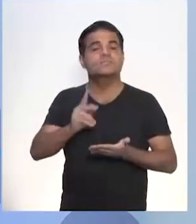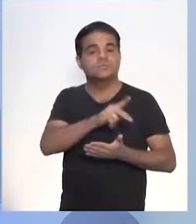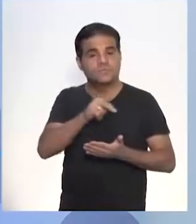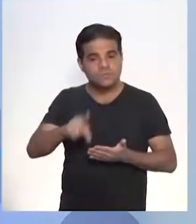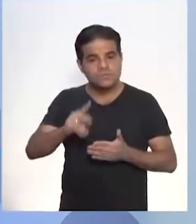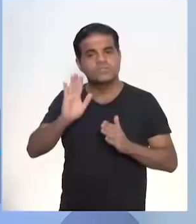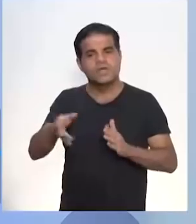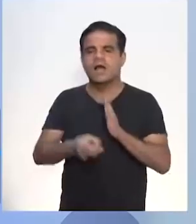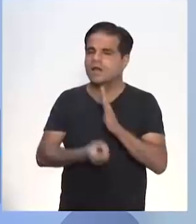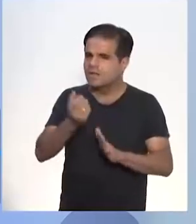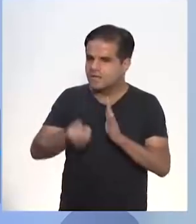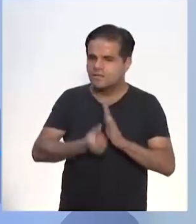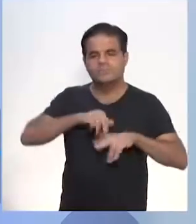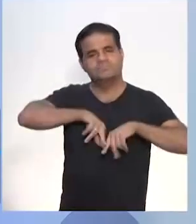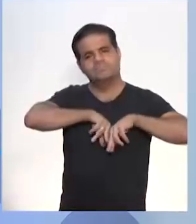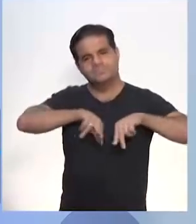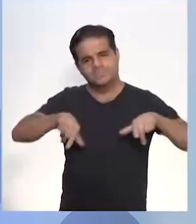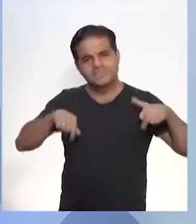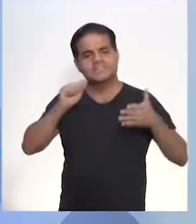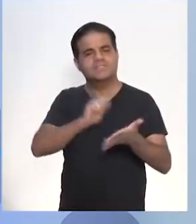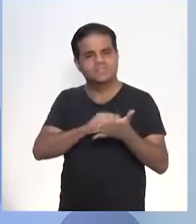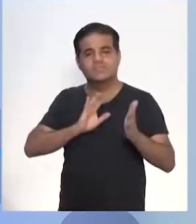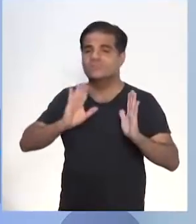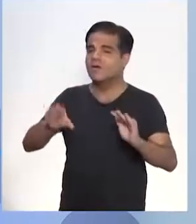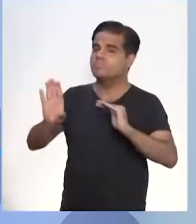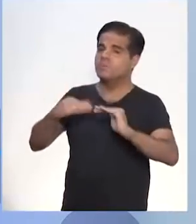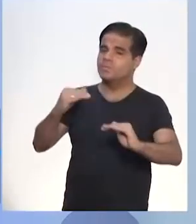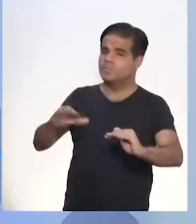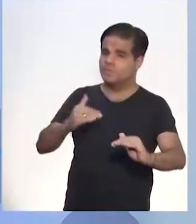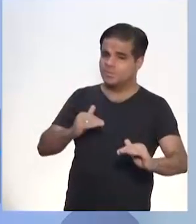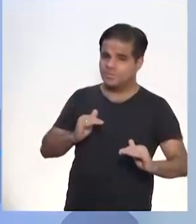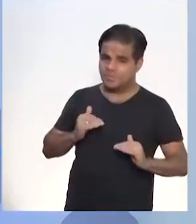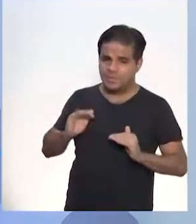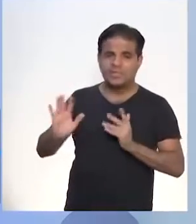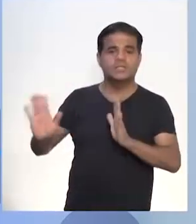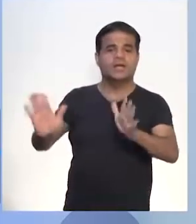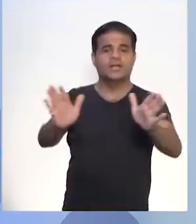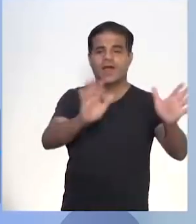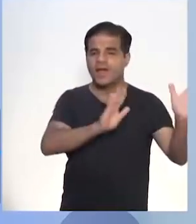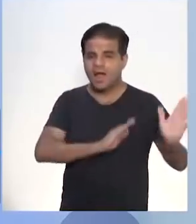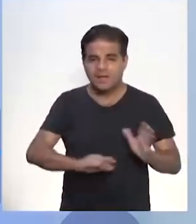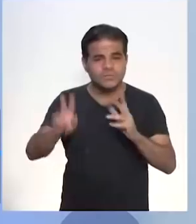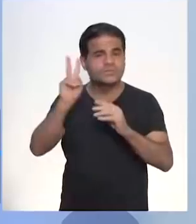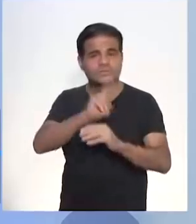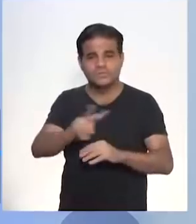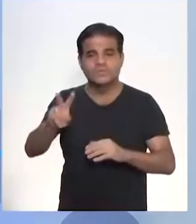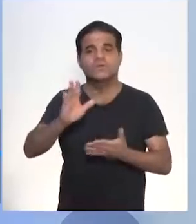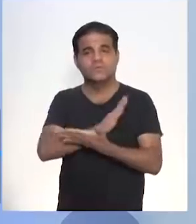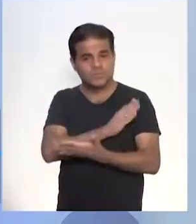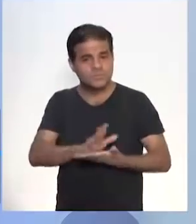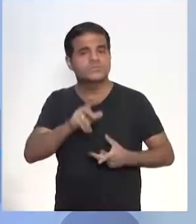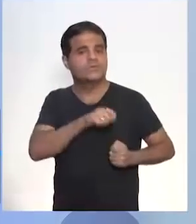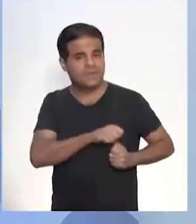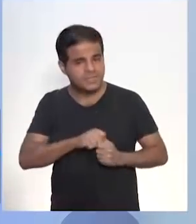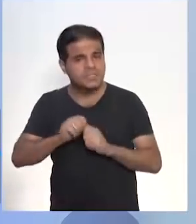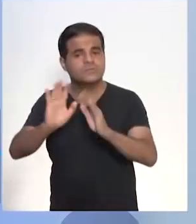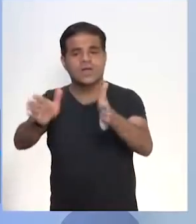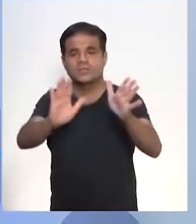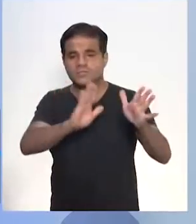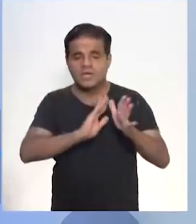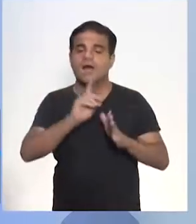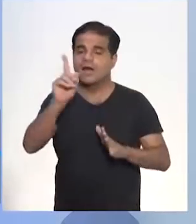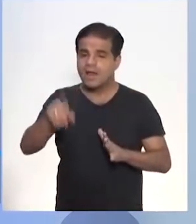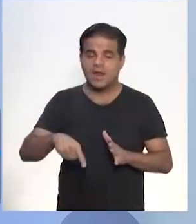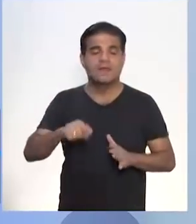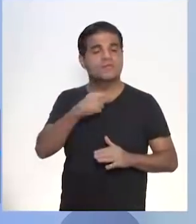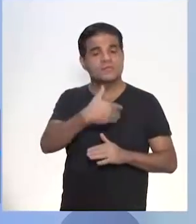elaborou várias outras atividades, mandou para a gente. Eu já vi alguns que já mandaram, né? e outros que estão fazendo, muita gente. Então, é